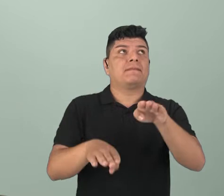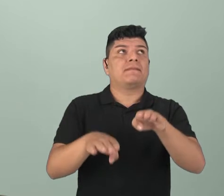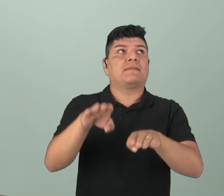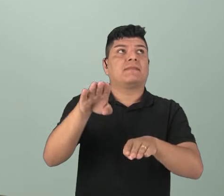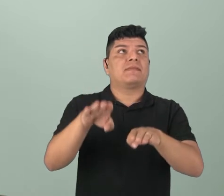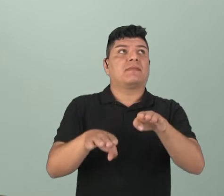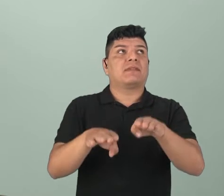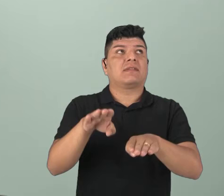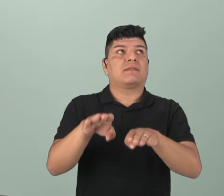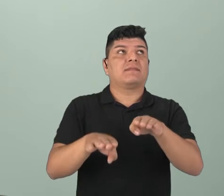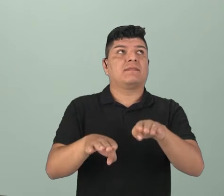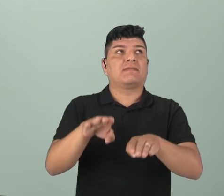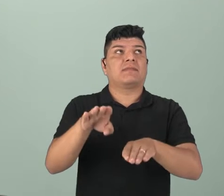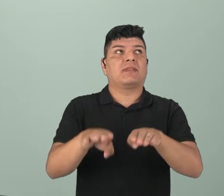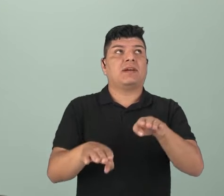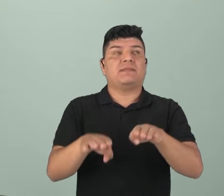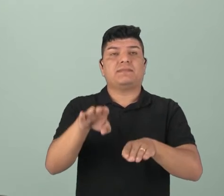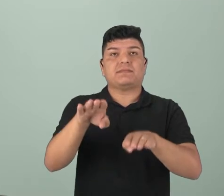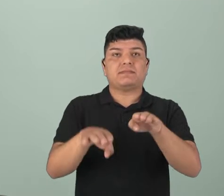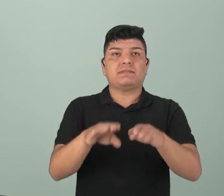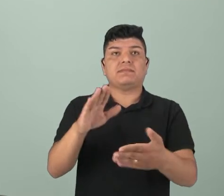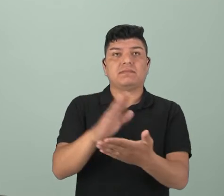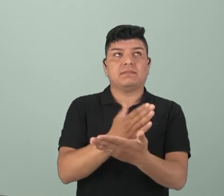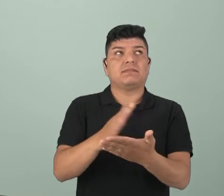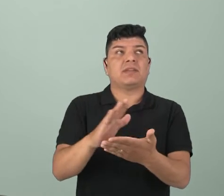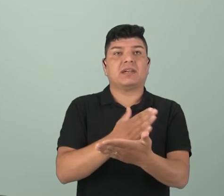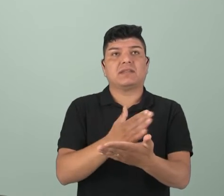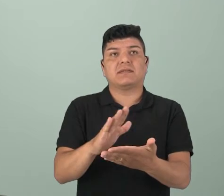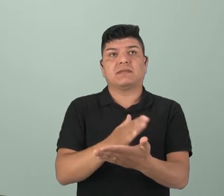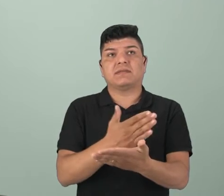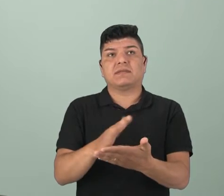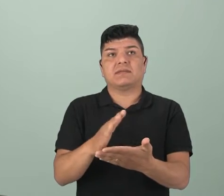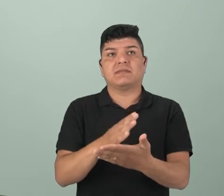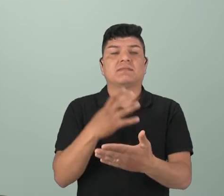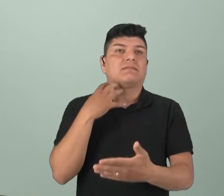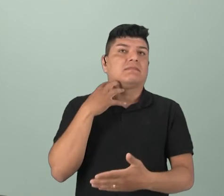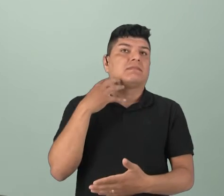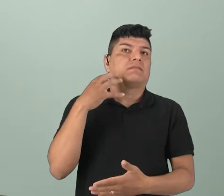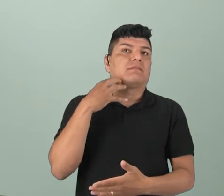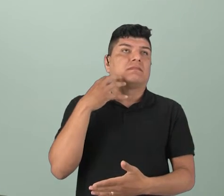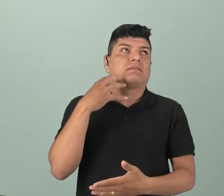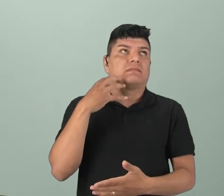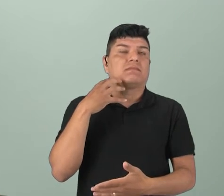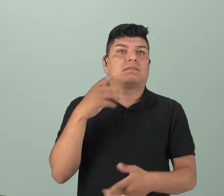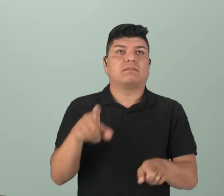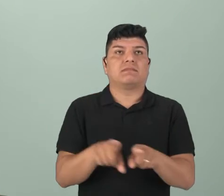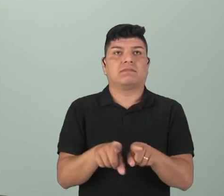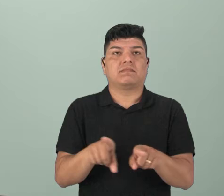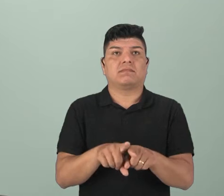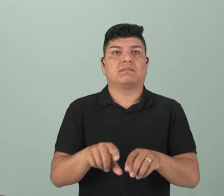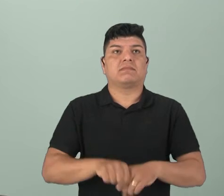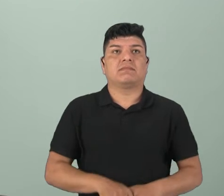de hormônios ou também por algum caso de nódulo na tireoide.